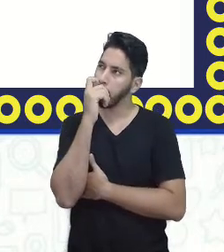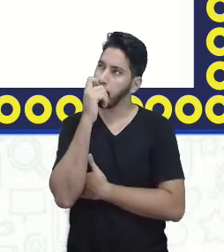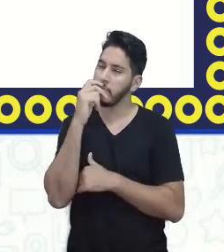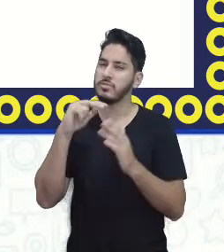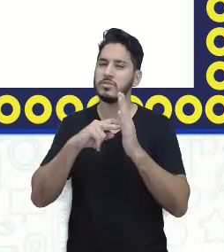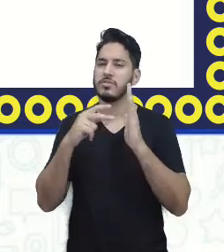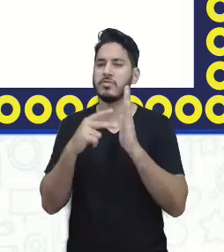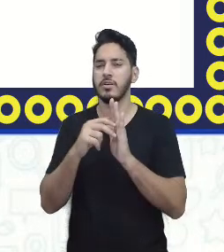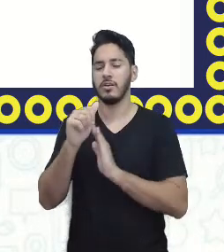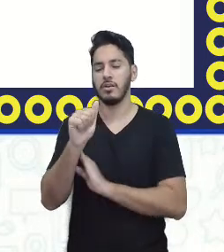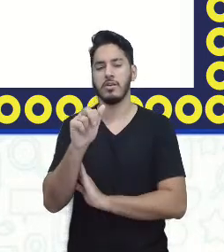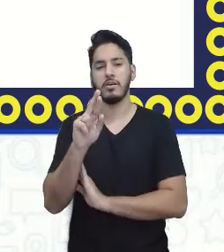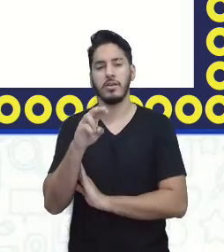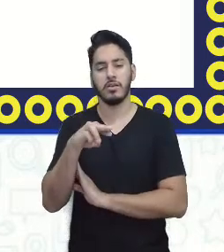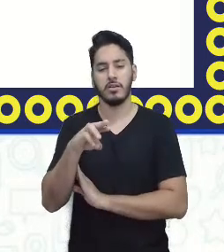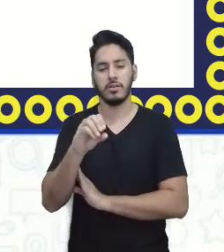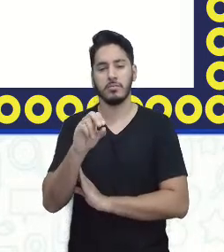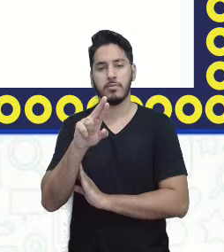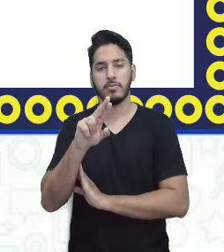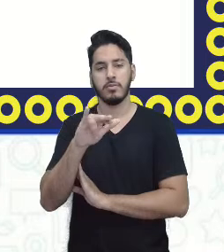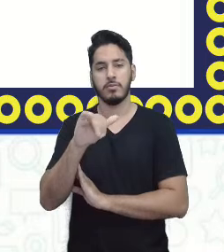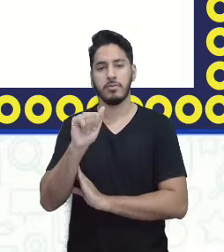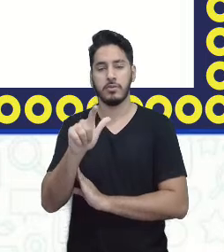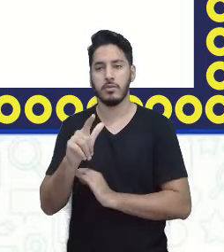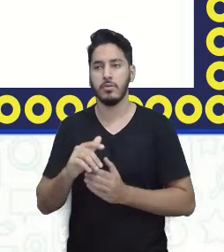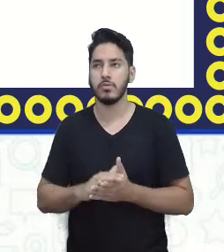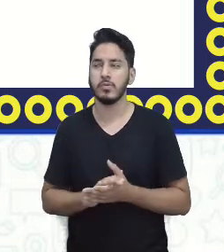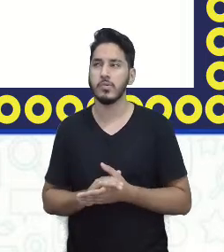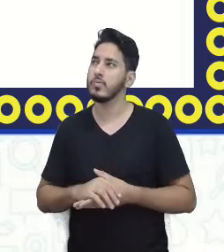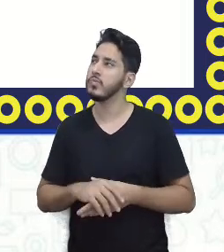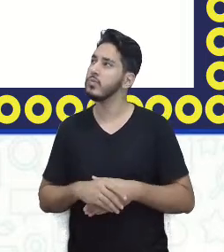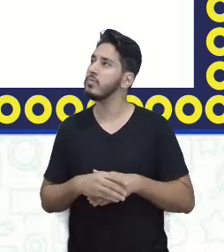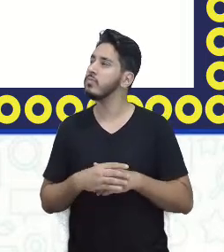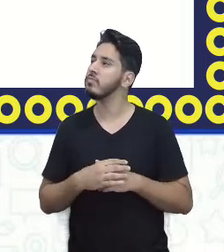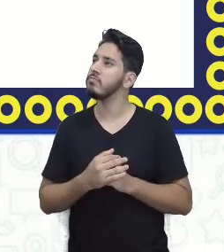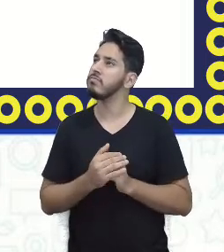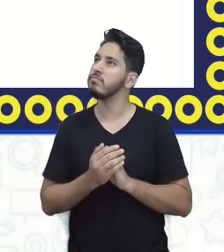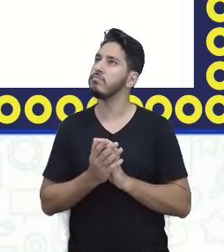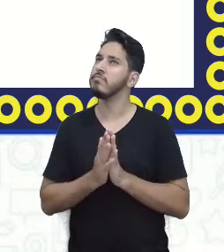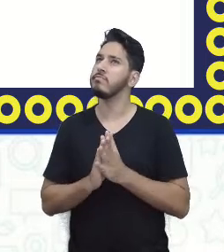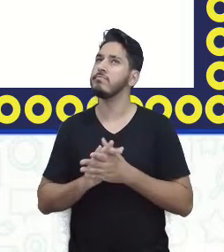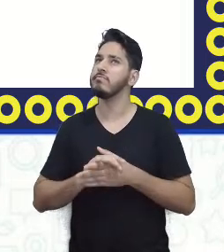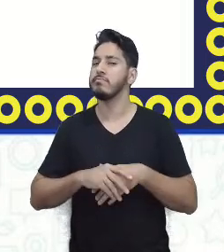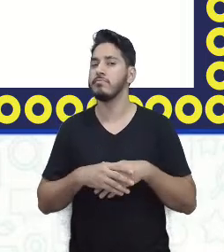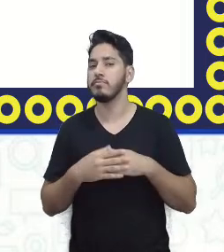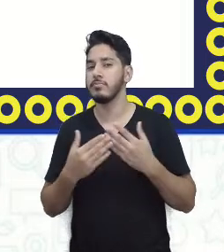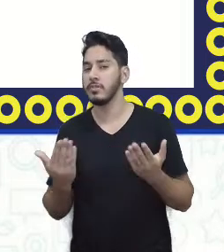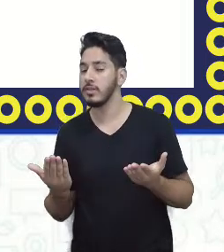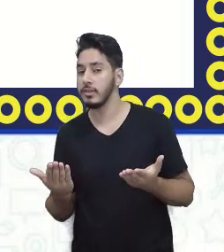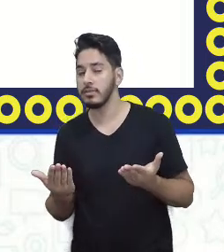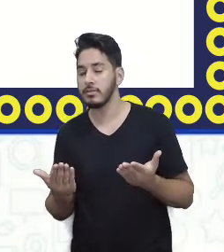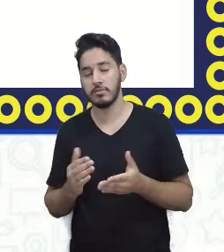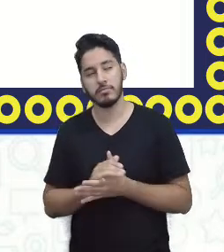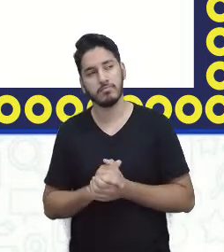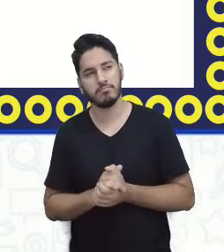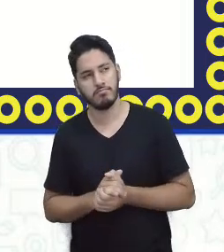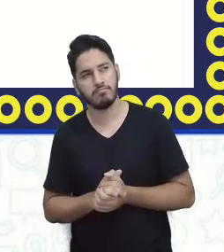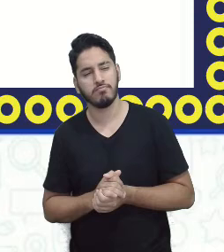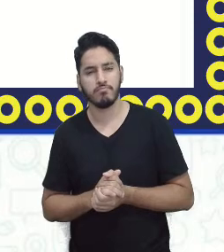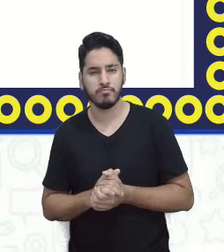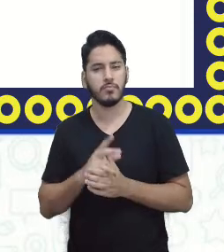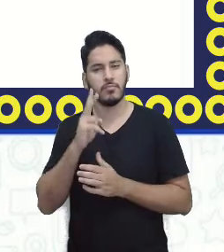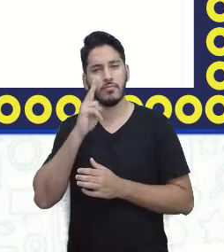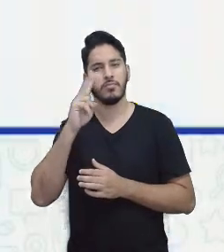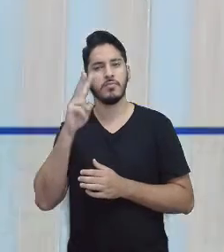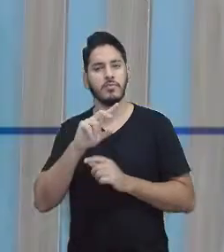dizer isso, armorial? O que lembra? Né? Olha, e aí, Gene? Menino, vamos ver,